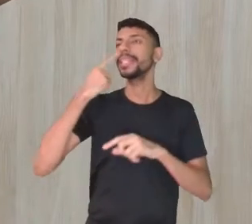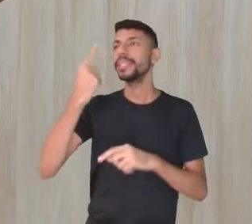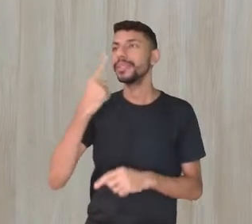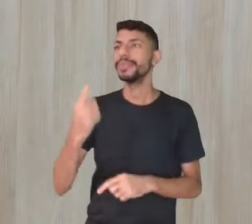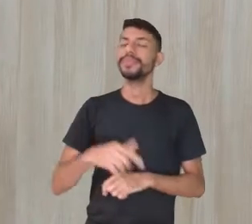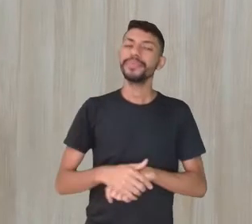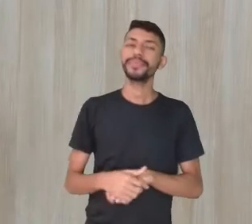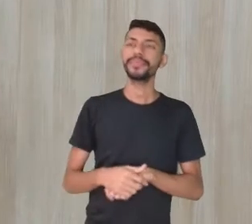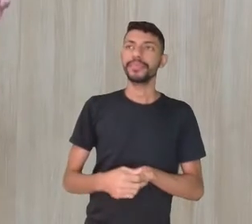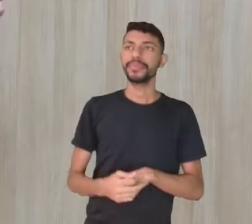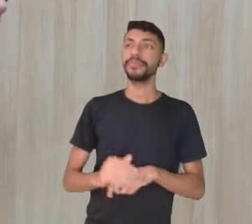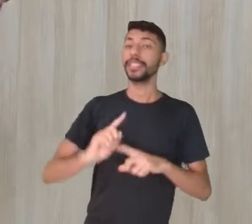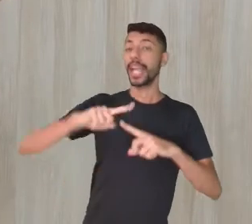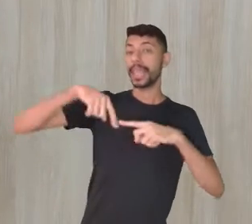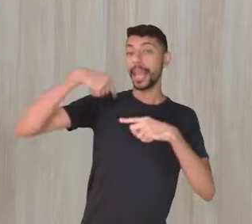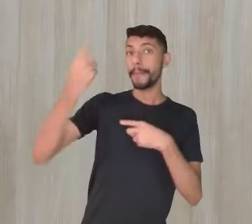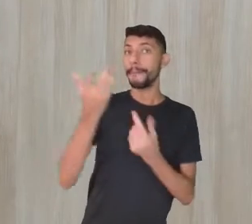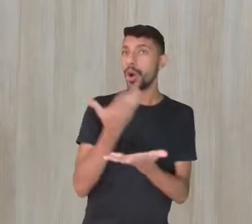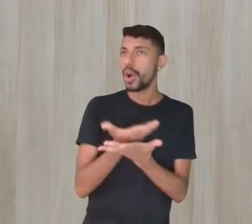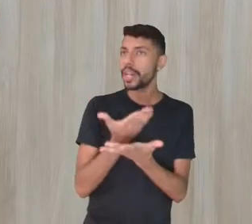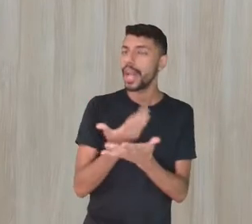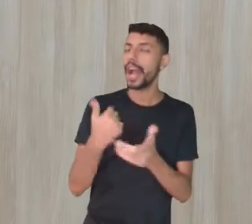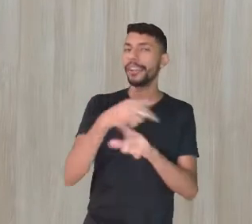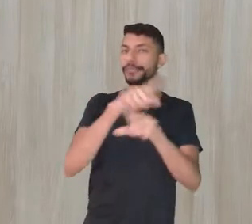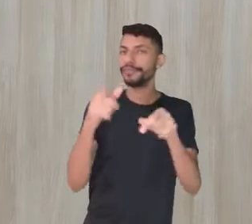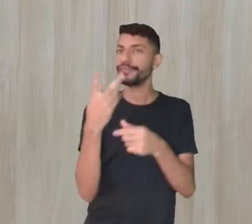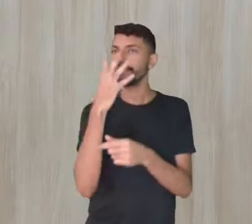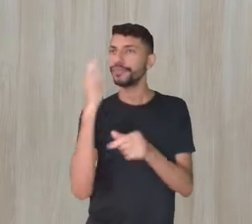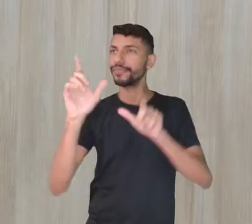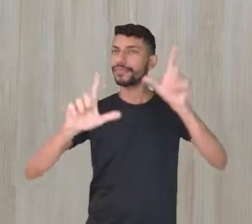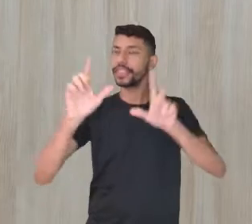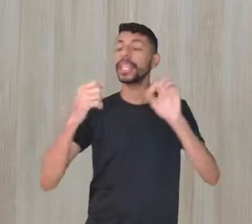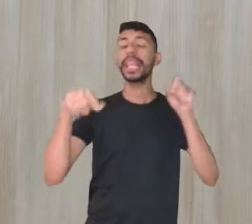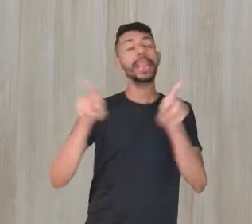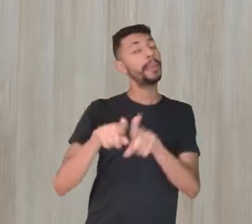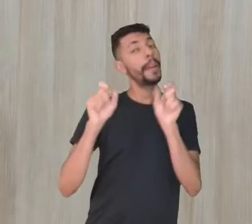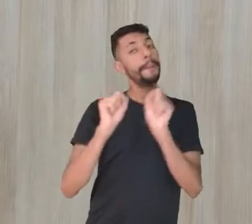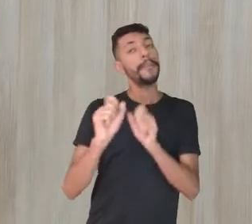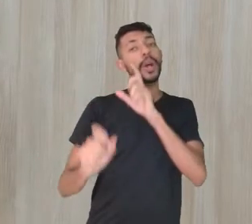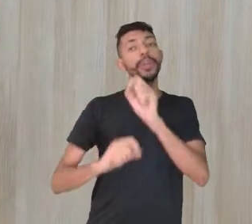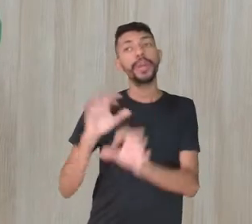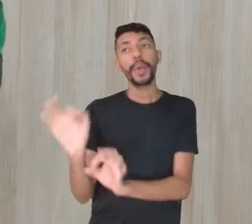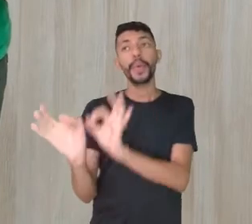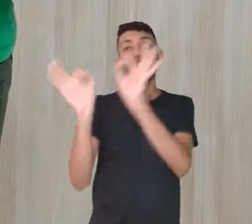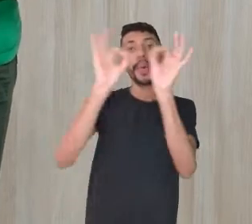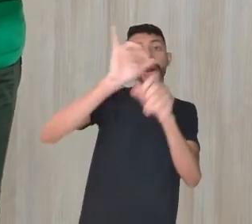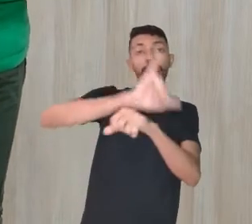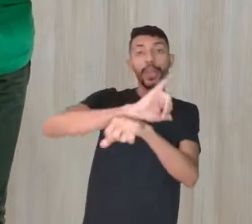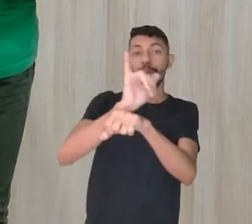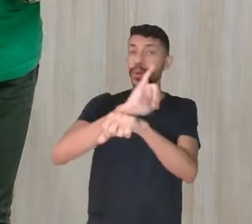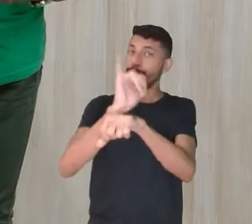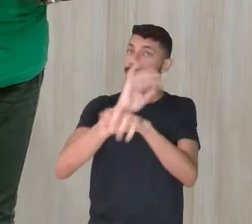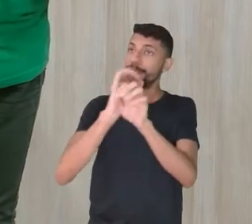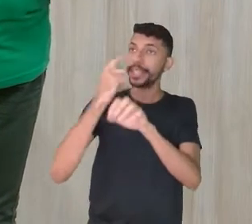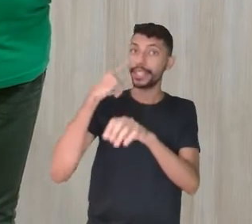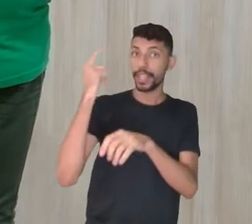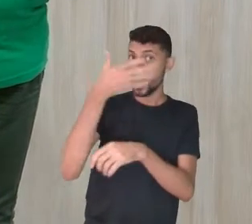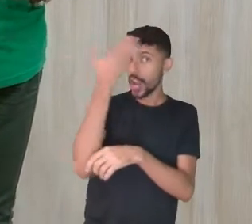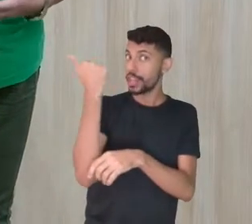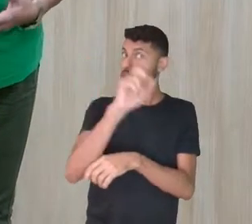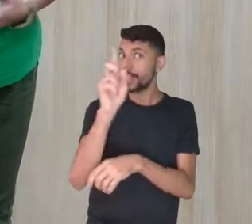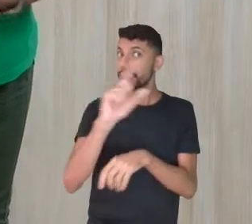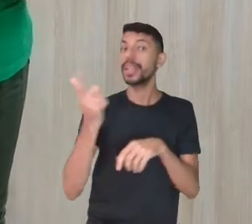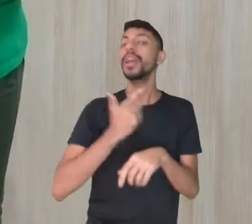isso, depois dessa nossa aula de vocês vendo na TV, vocês vão poder rever no YouTube. E lá no YouTube, não esqueçam que